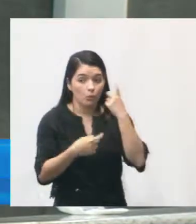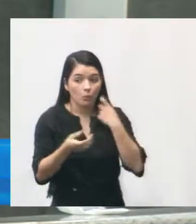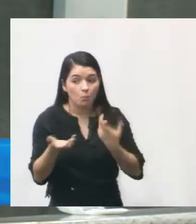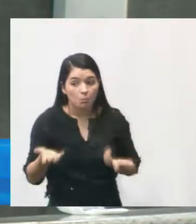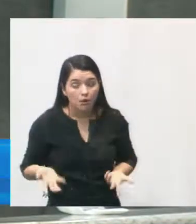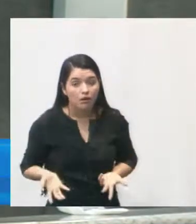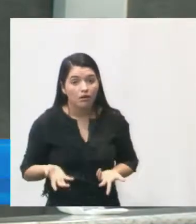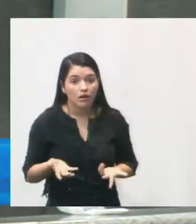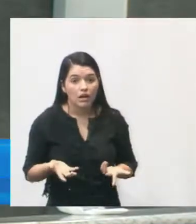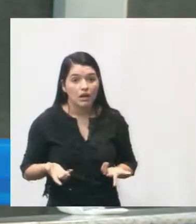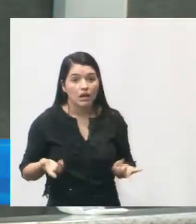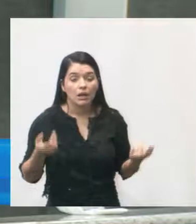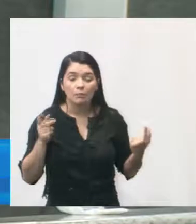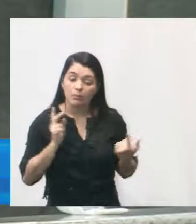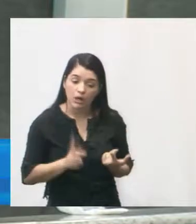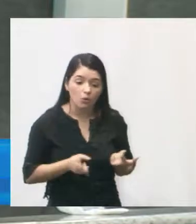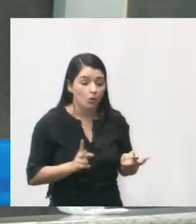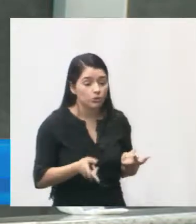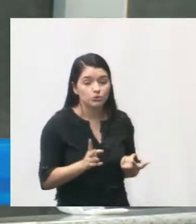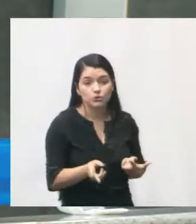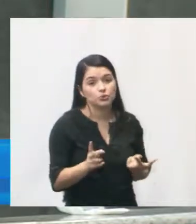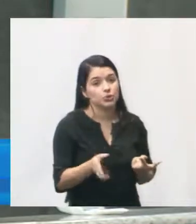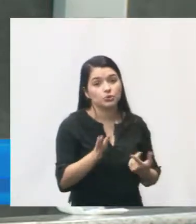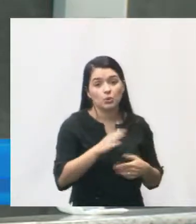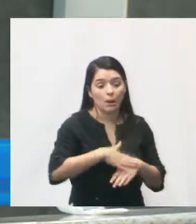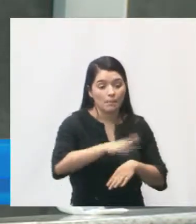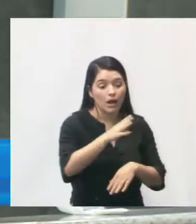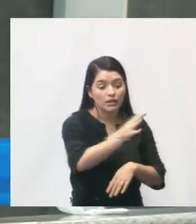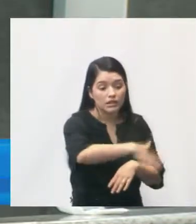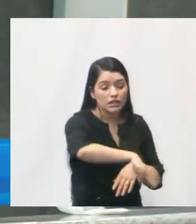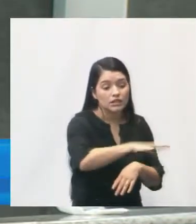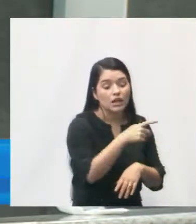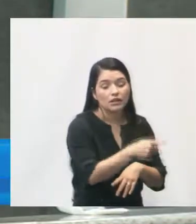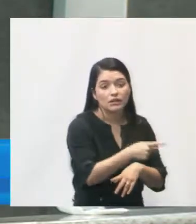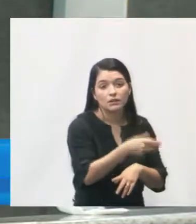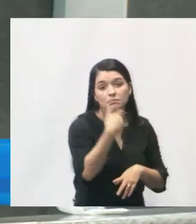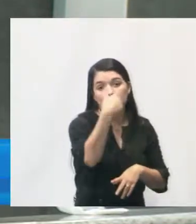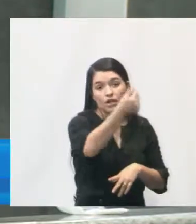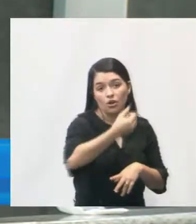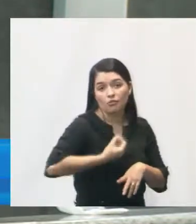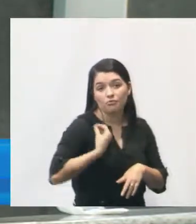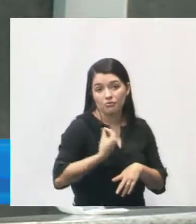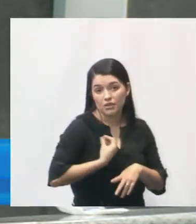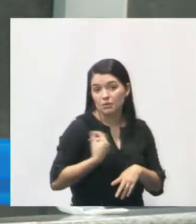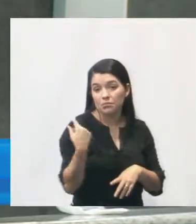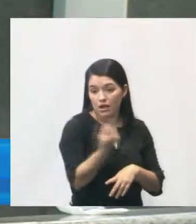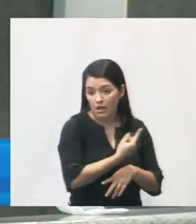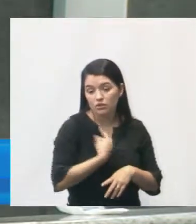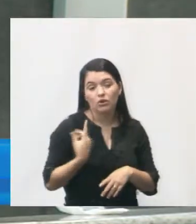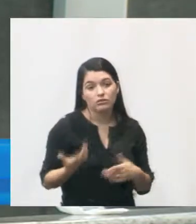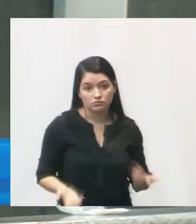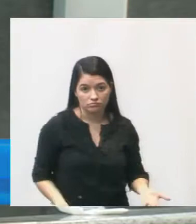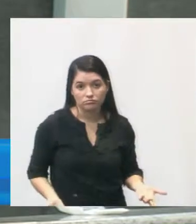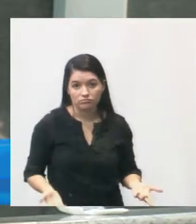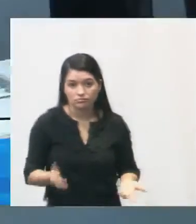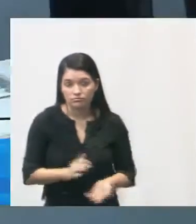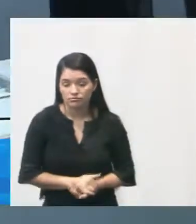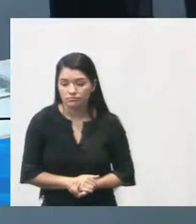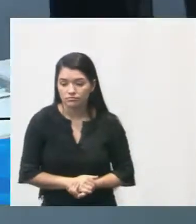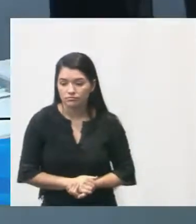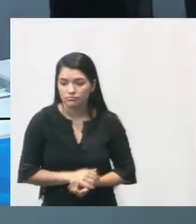que tenhamos cada vez mais, na região da Enseada do Suar, uma melhor qualidade de vida para nós, moradores.